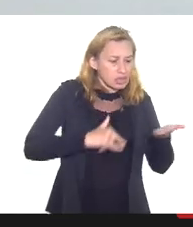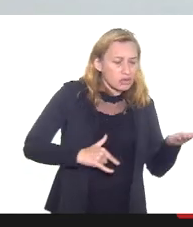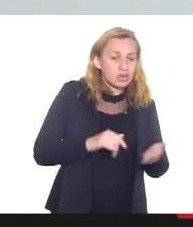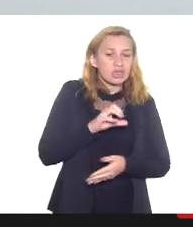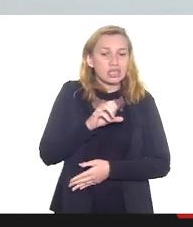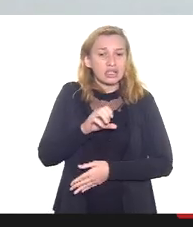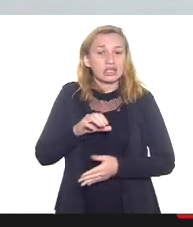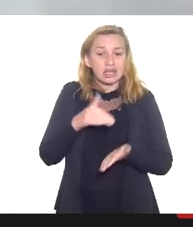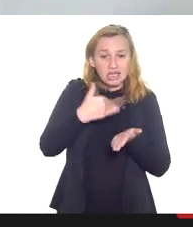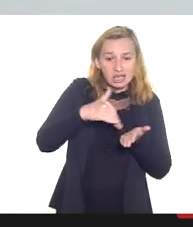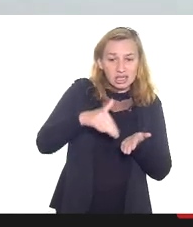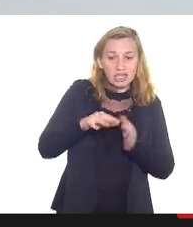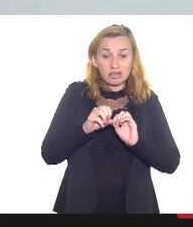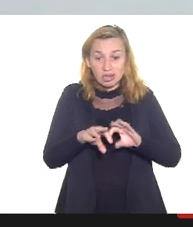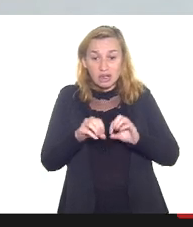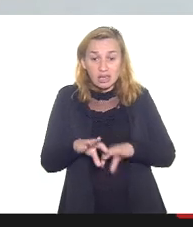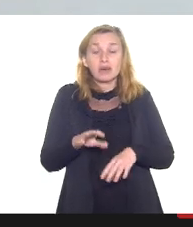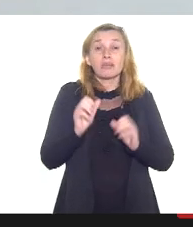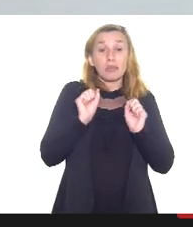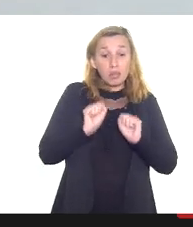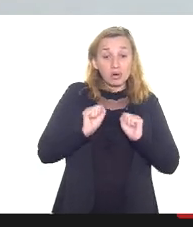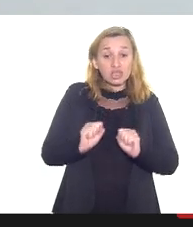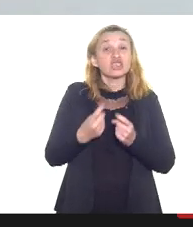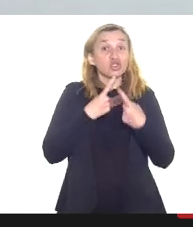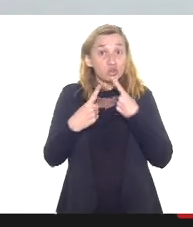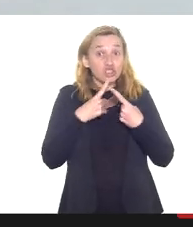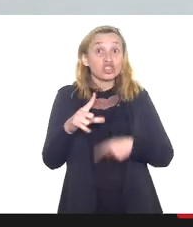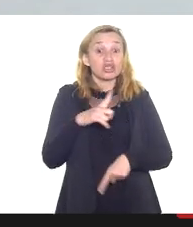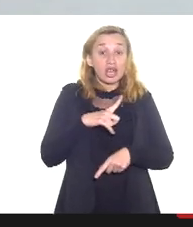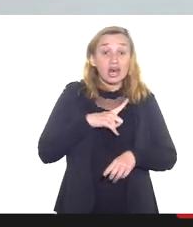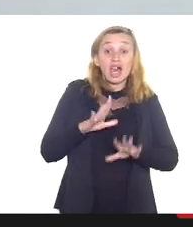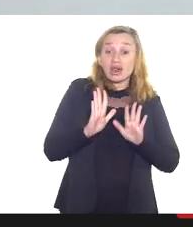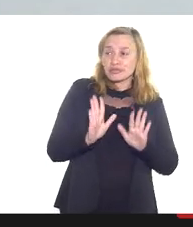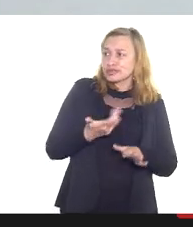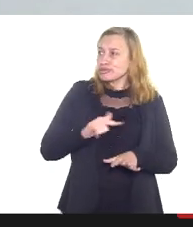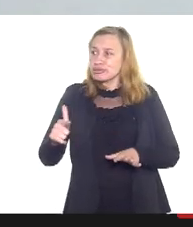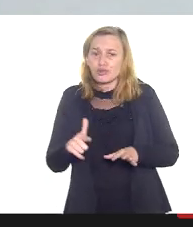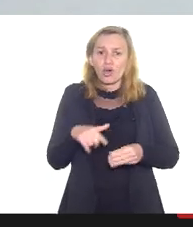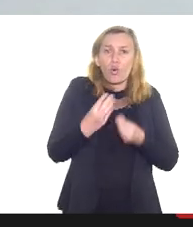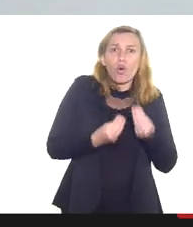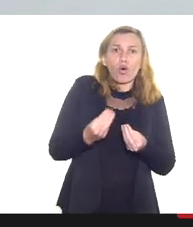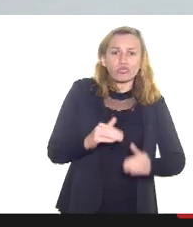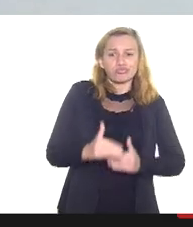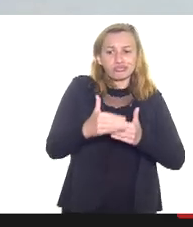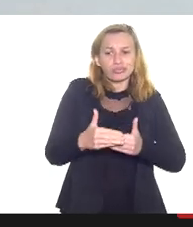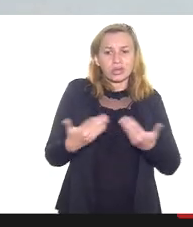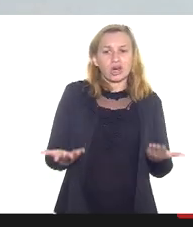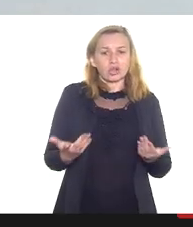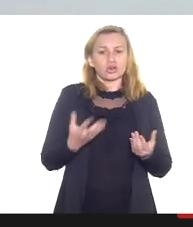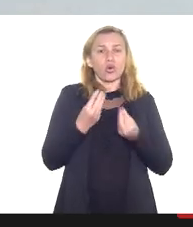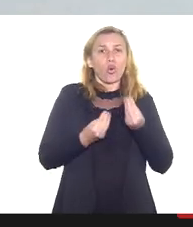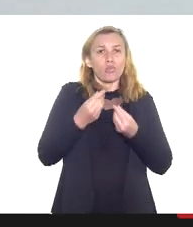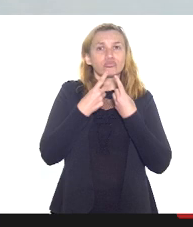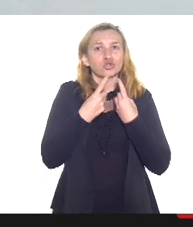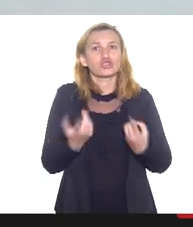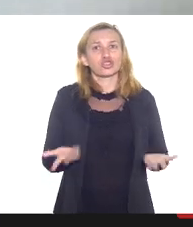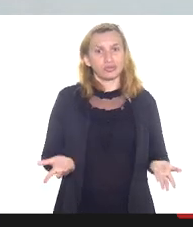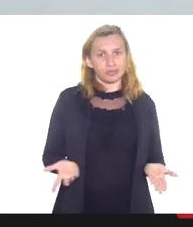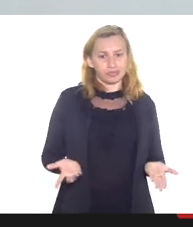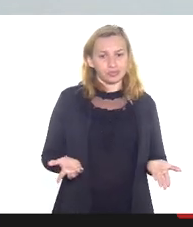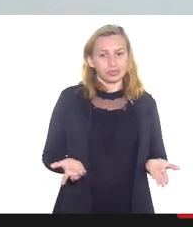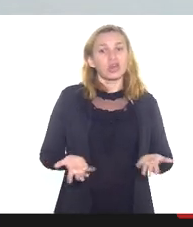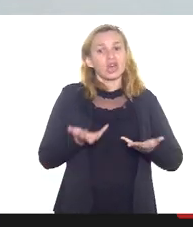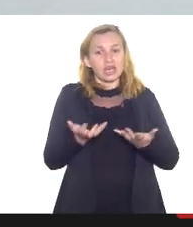SEDUC para poder que a gente faça alguma discussão. Sem isso, é impossível avançar nas discussões. Então,